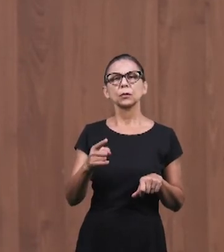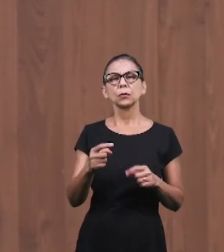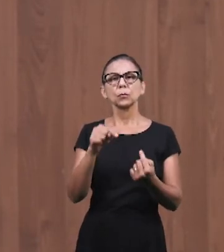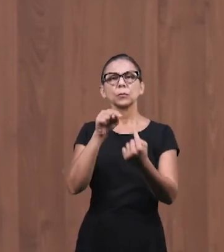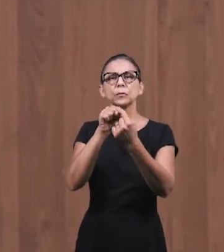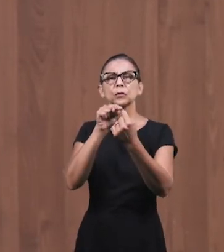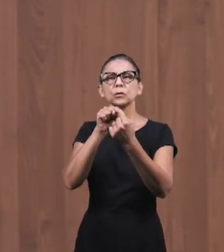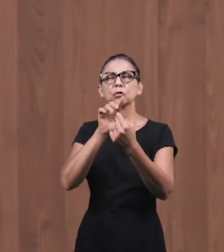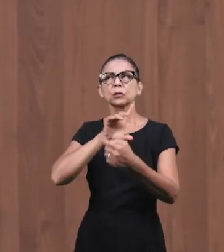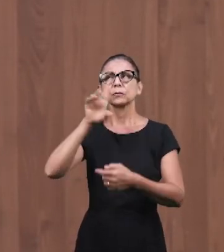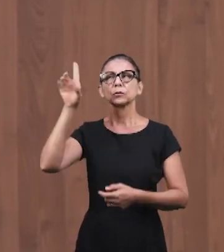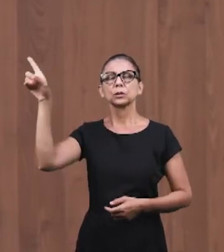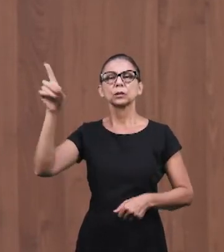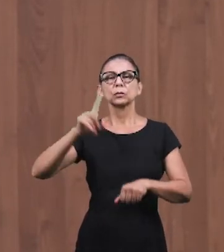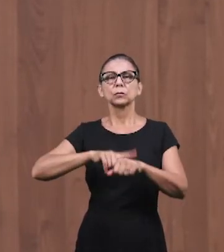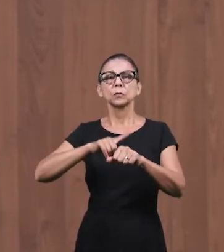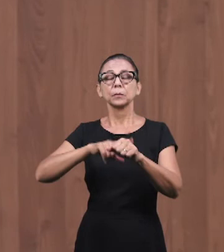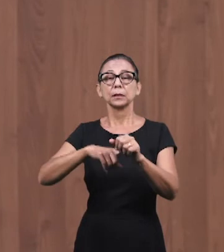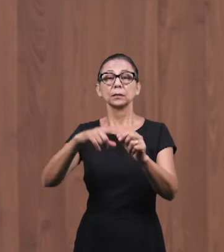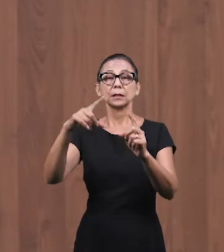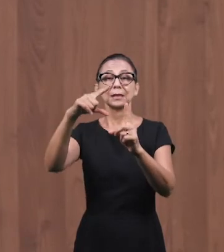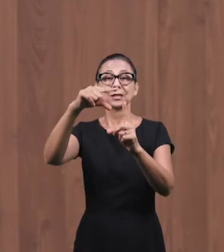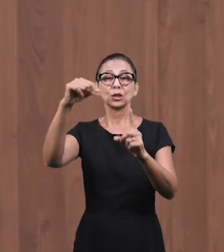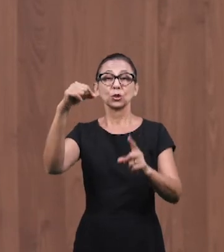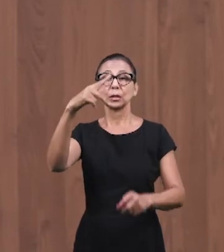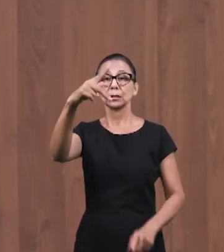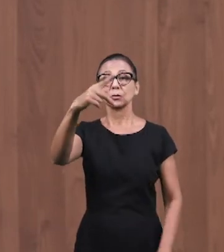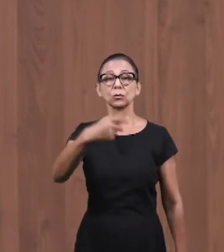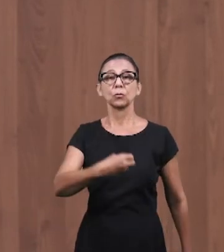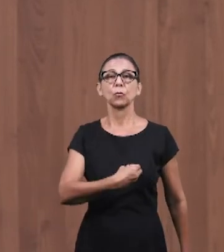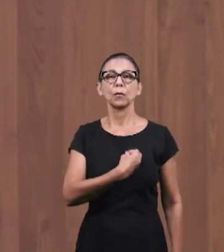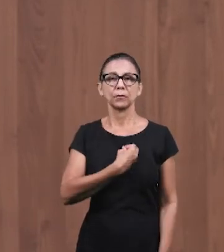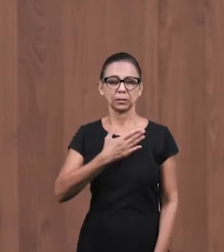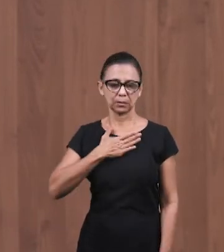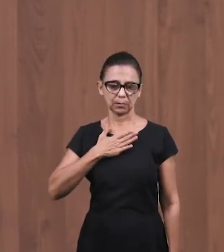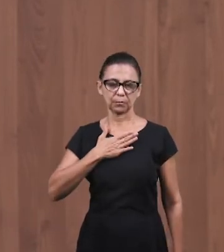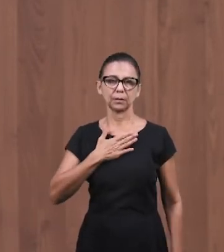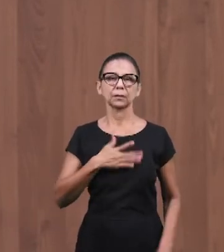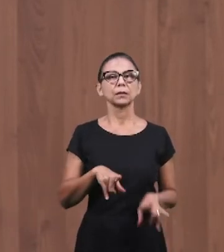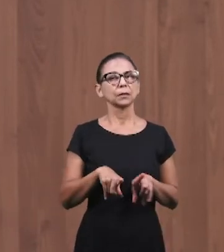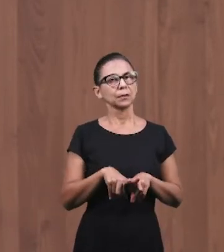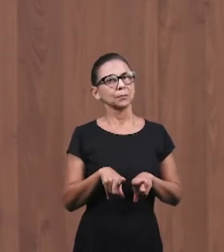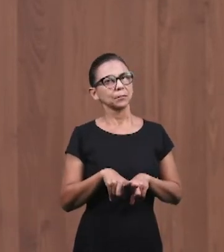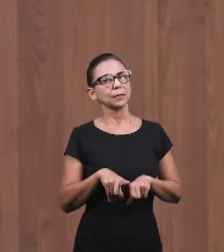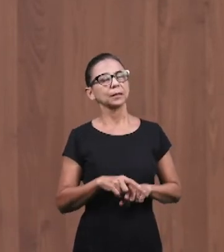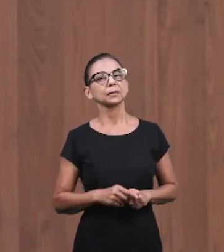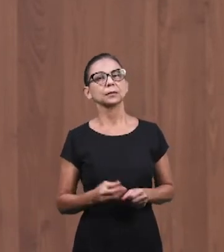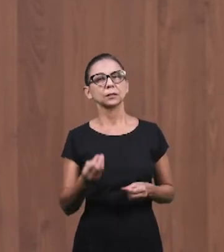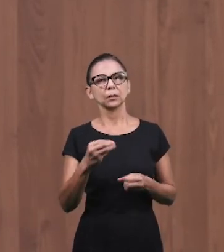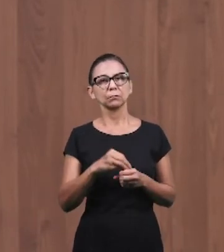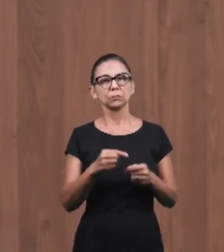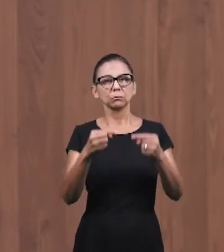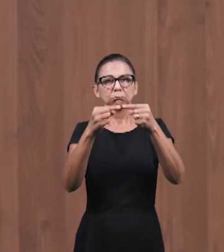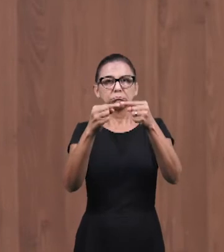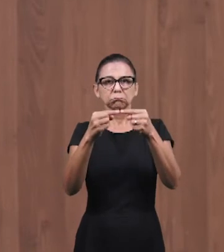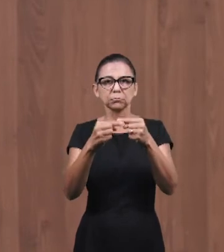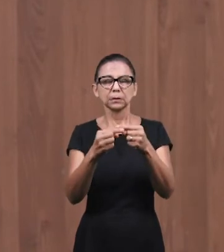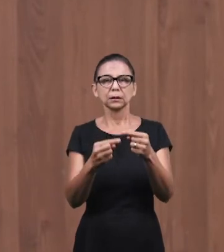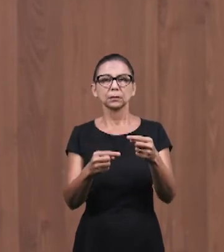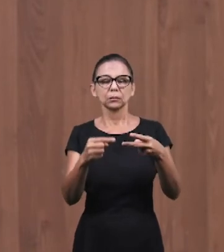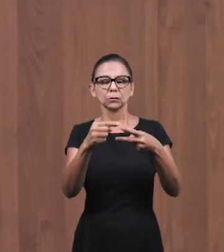de Deus, da eleição para a sua vida e, portanto, a minha vida também, que estão nesses dois